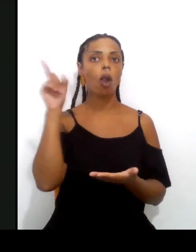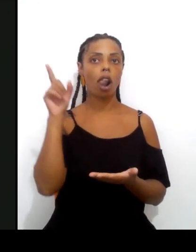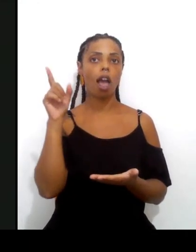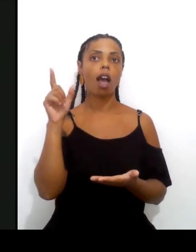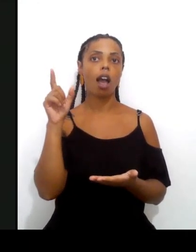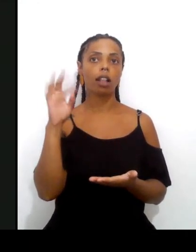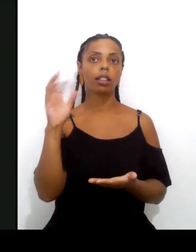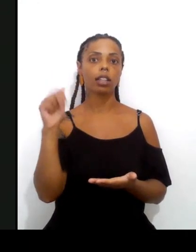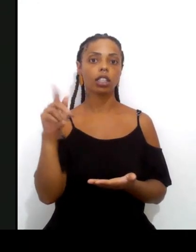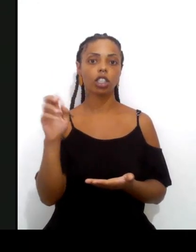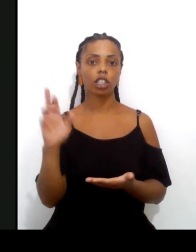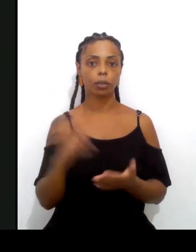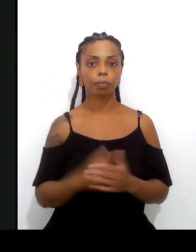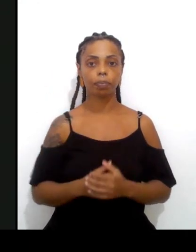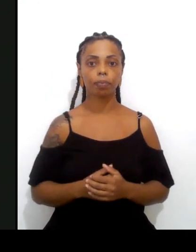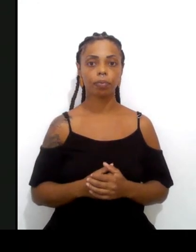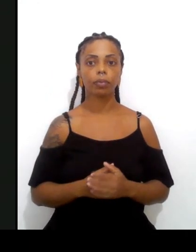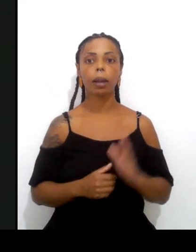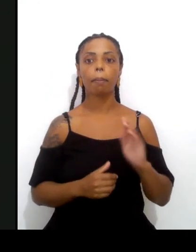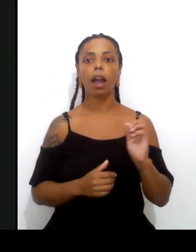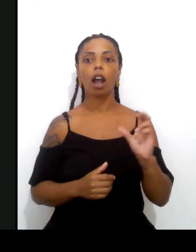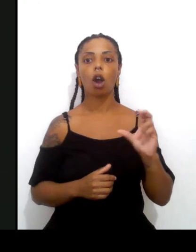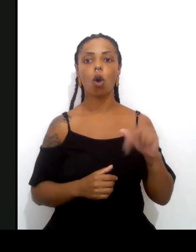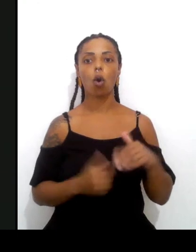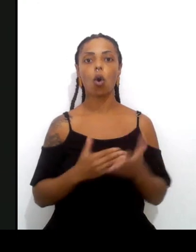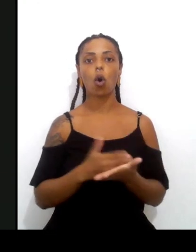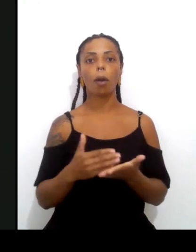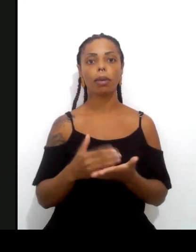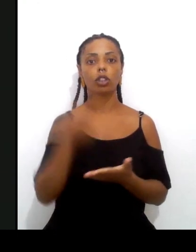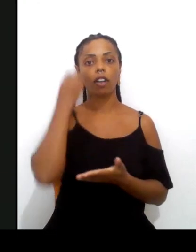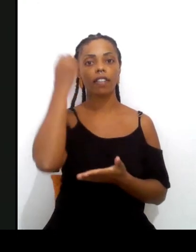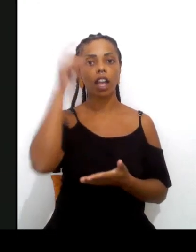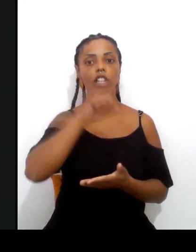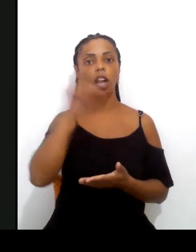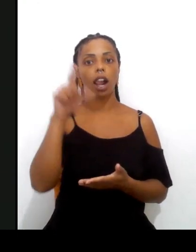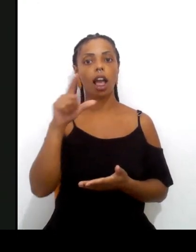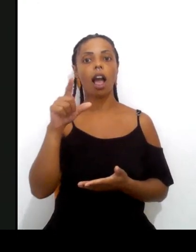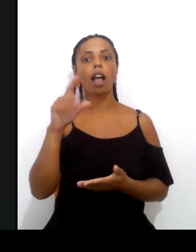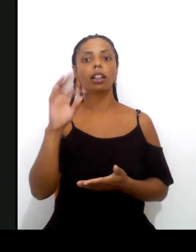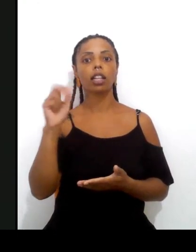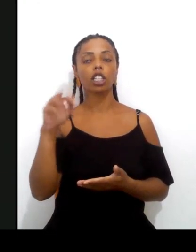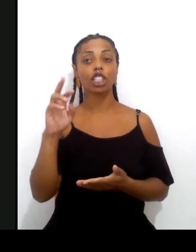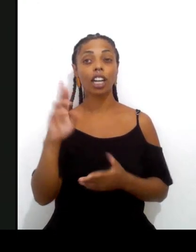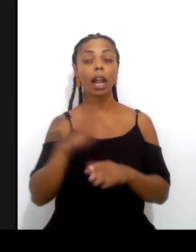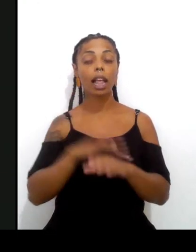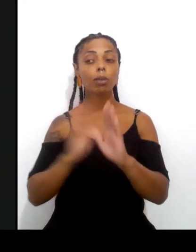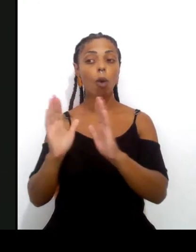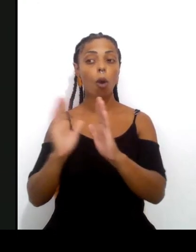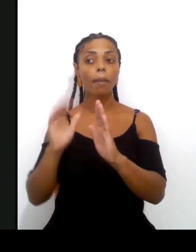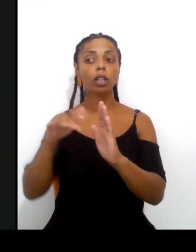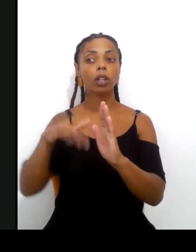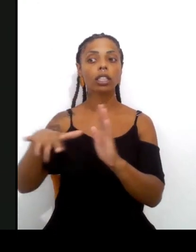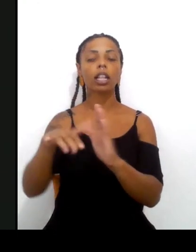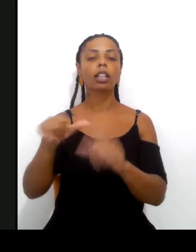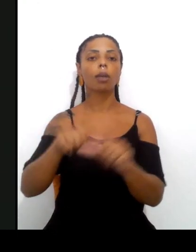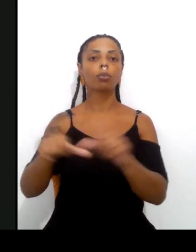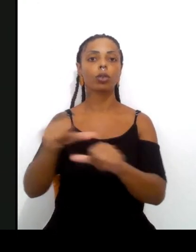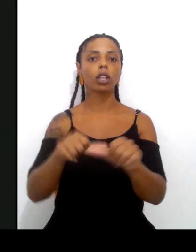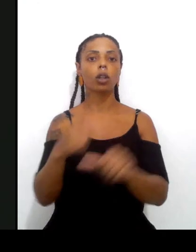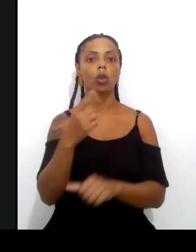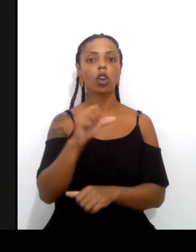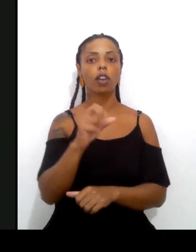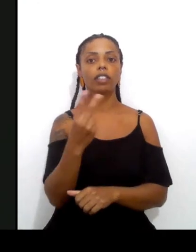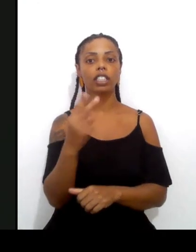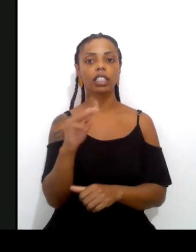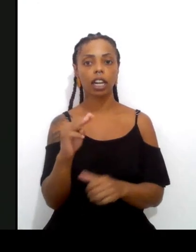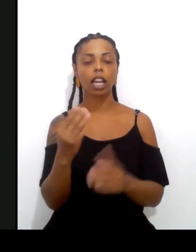bacon começou a viajar para Tanger em um momento de transição na região entre 1923 e 56